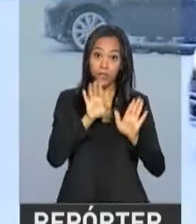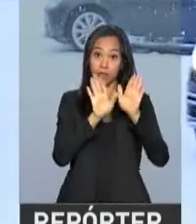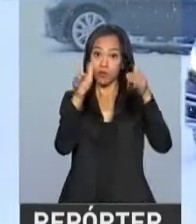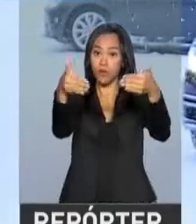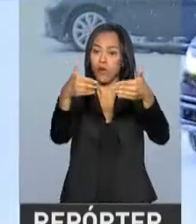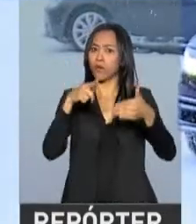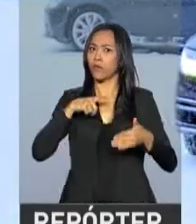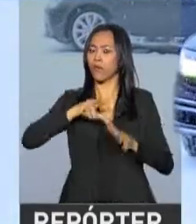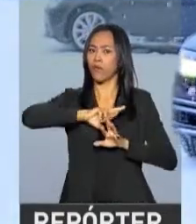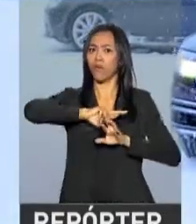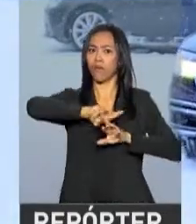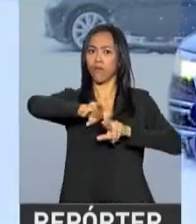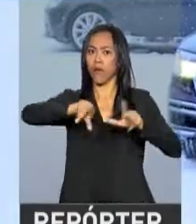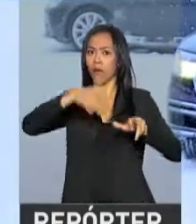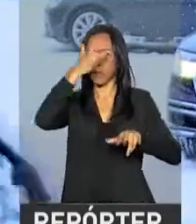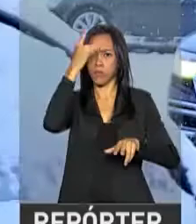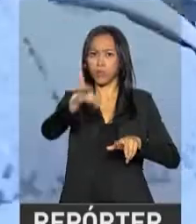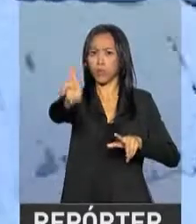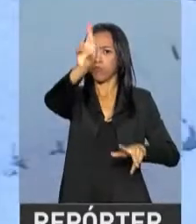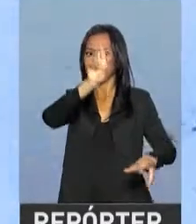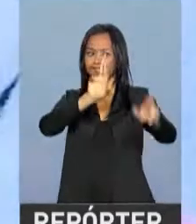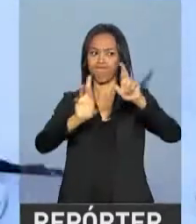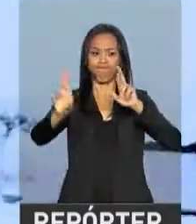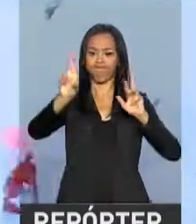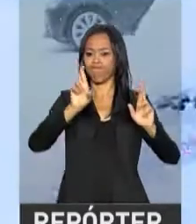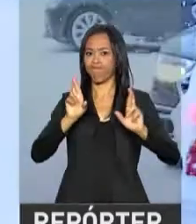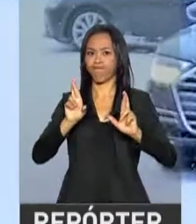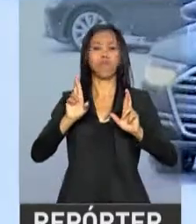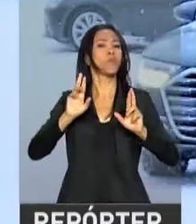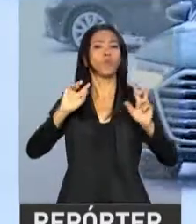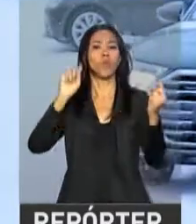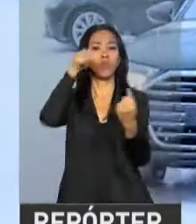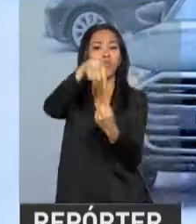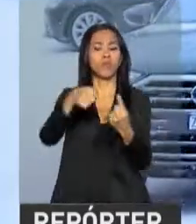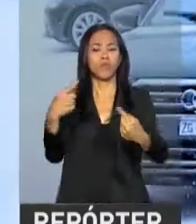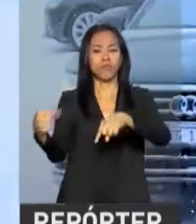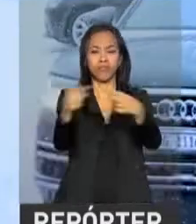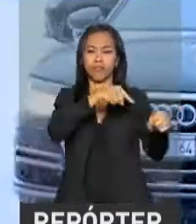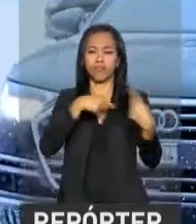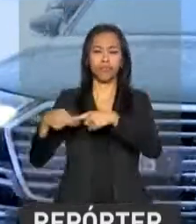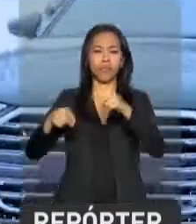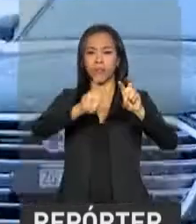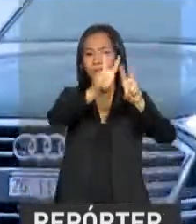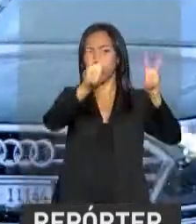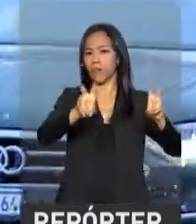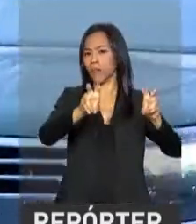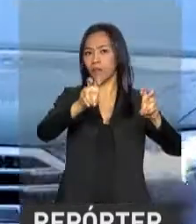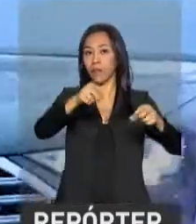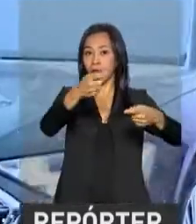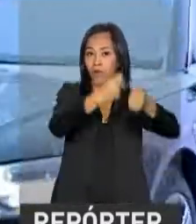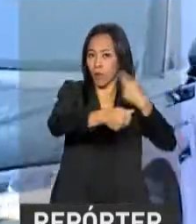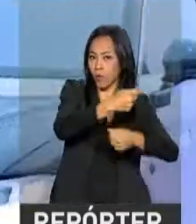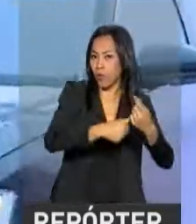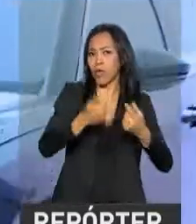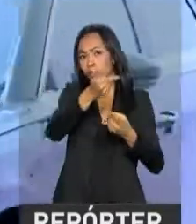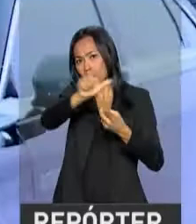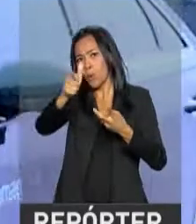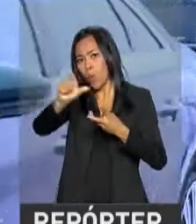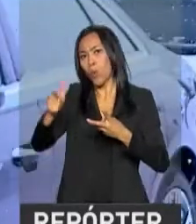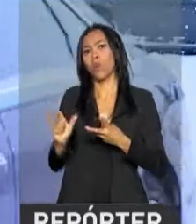lideranças do planeta no inverno nos alpes suíços para debater economia e os temas mais relevantes da atualidade